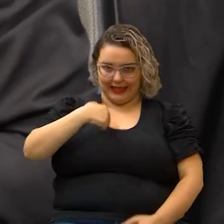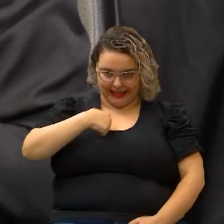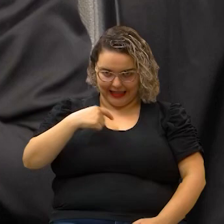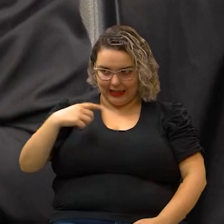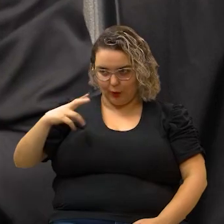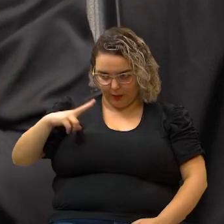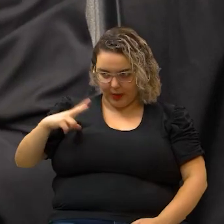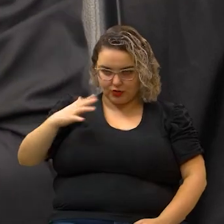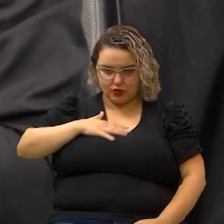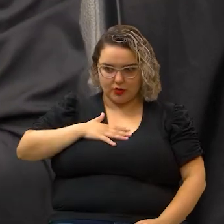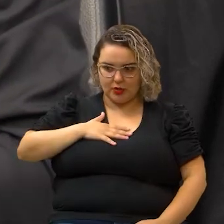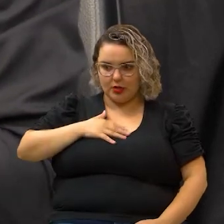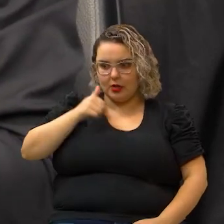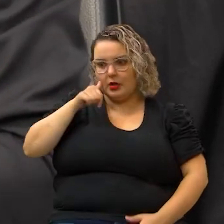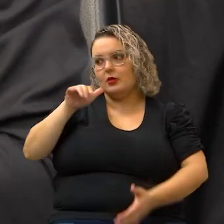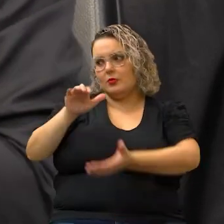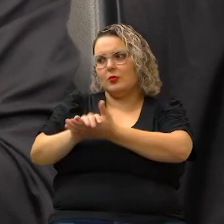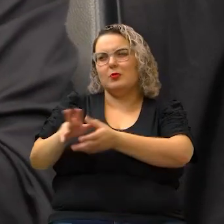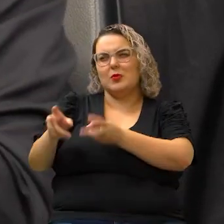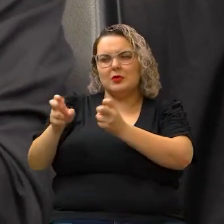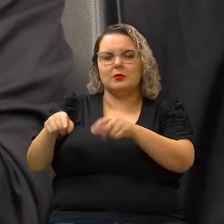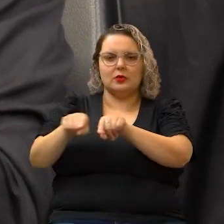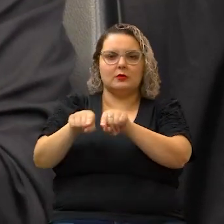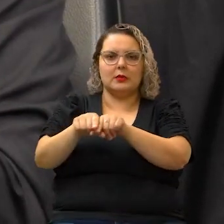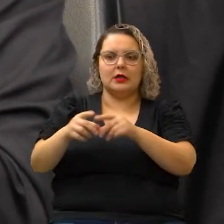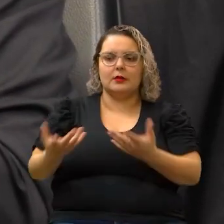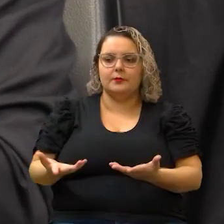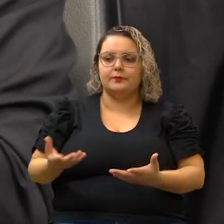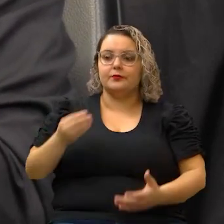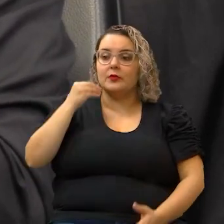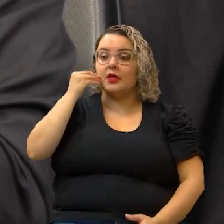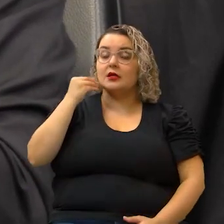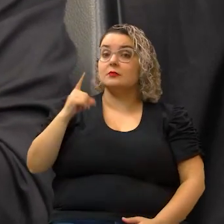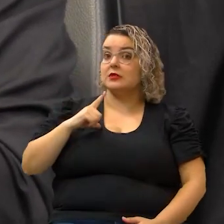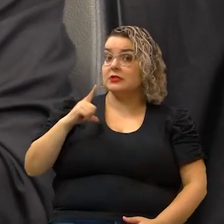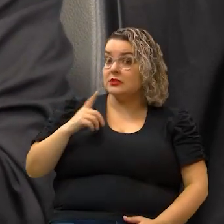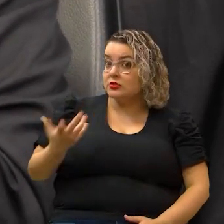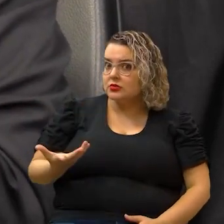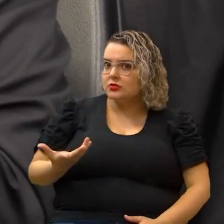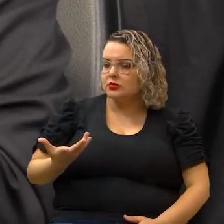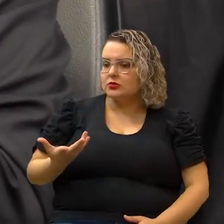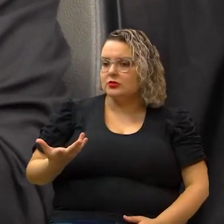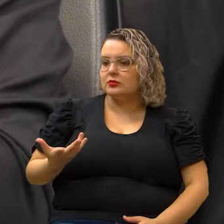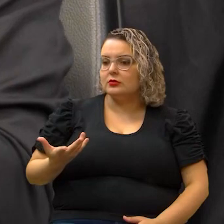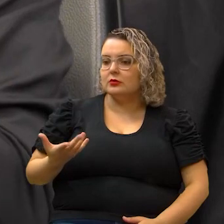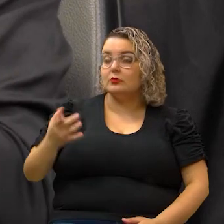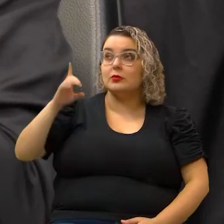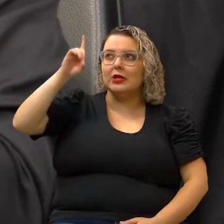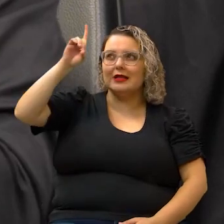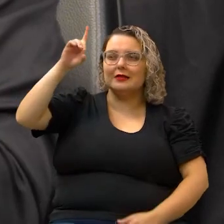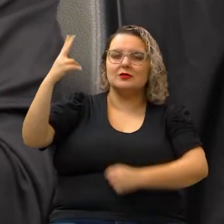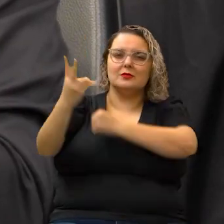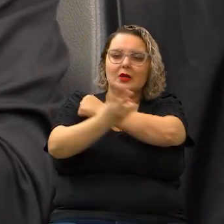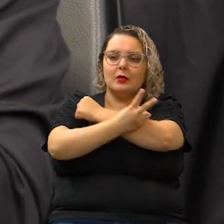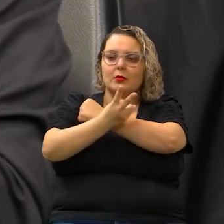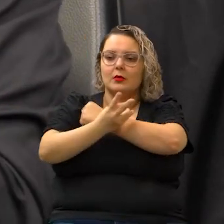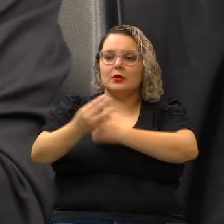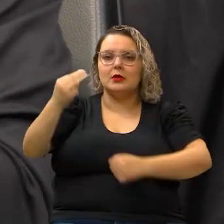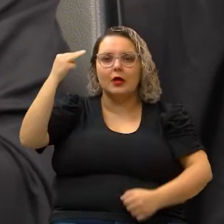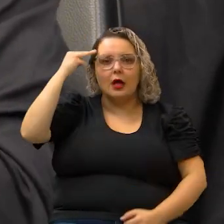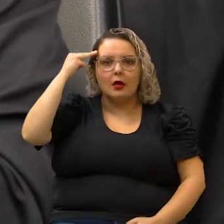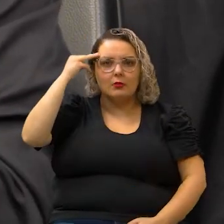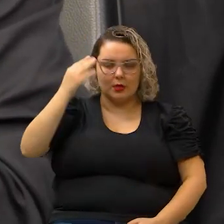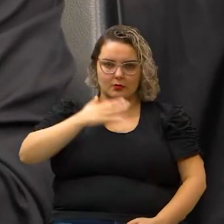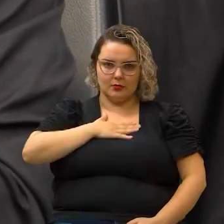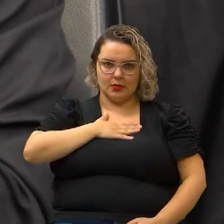tenho disso? Isso foi a minha esposa também que percebeu isso. Essa experiência que eu tive foi uma coisa divina para proteger